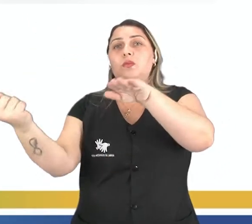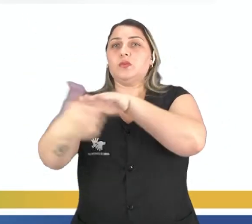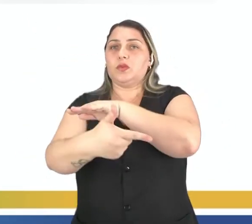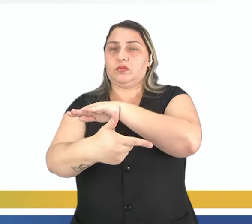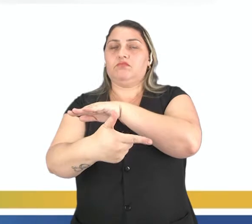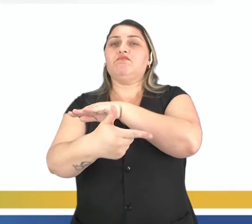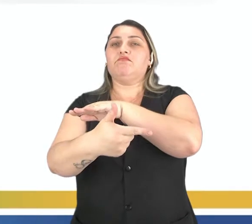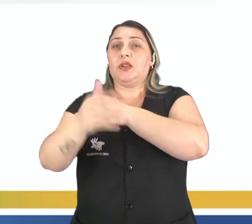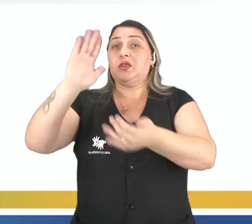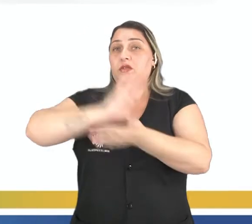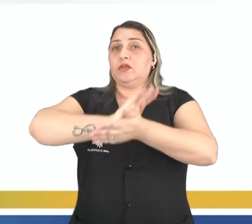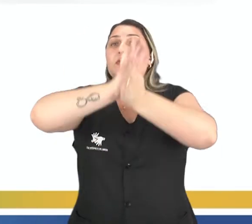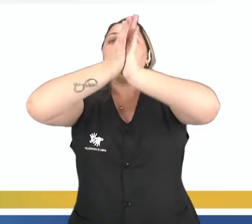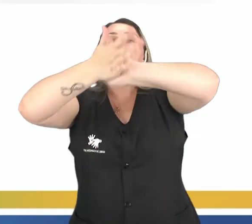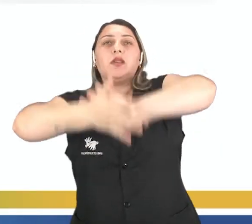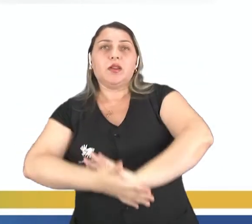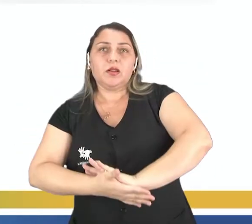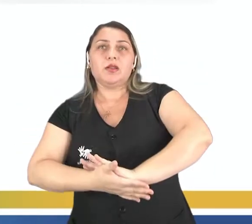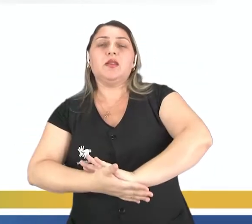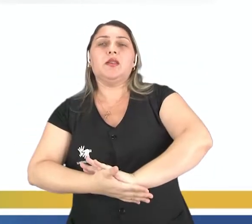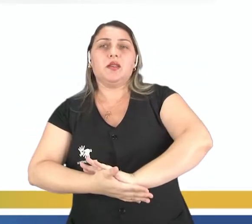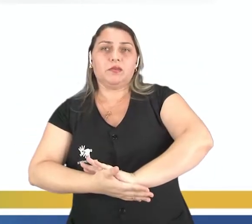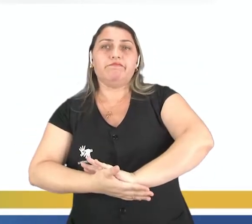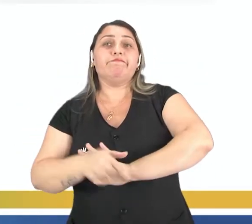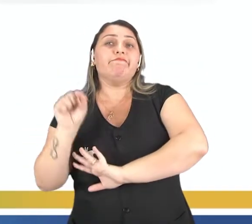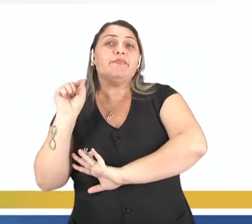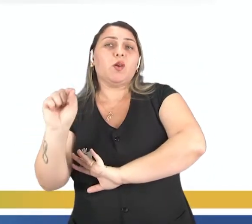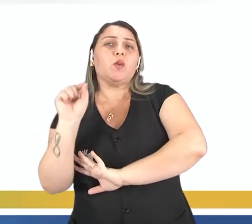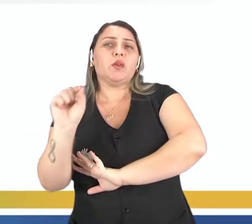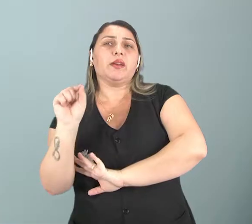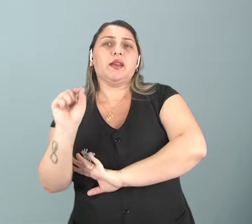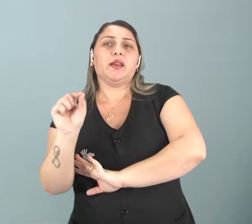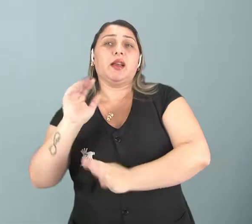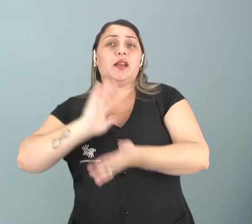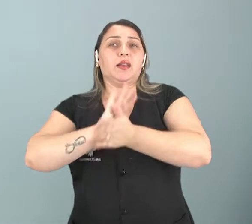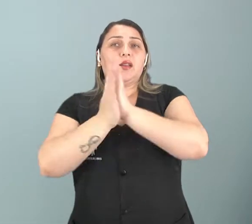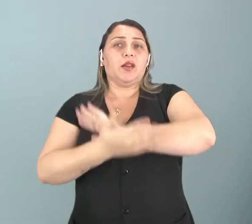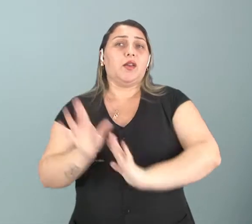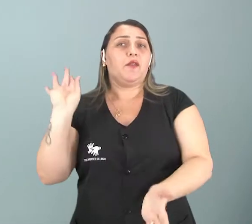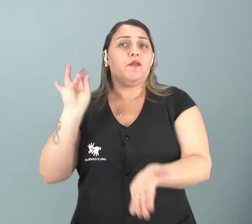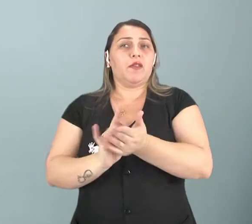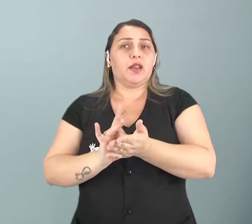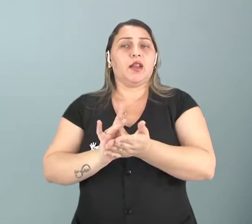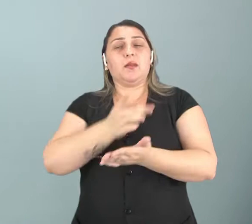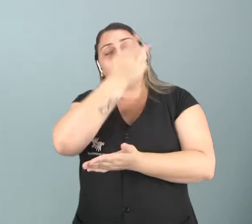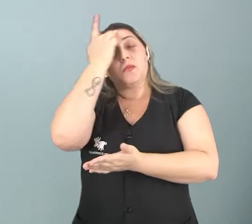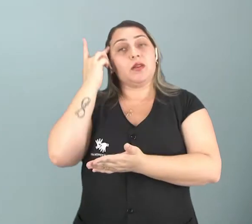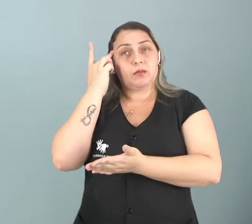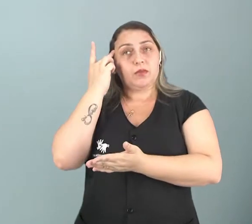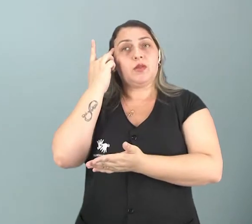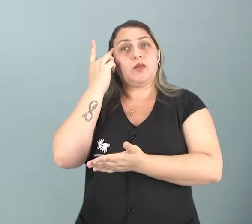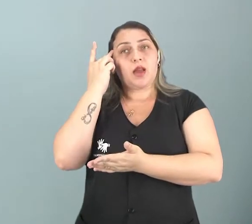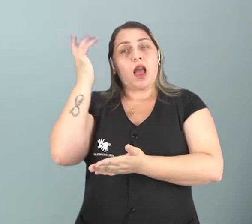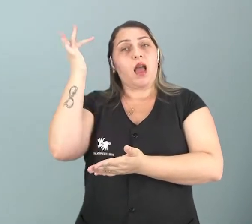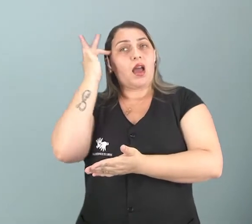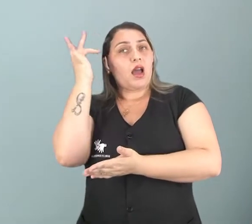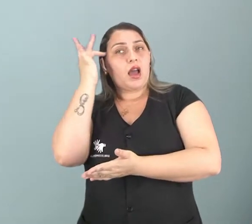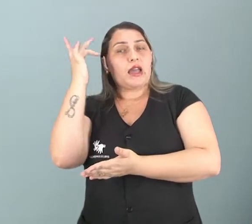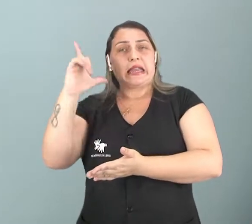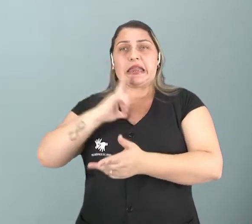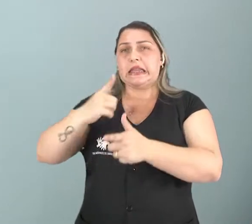maneira discriminatória. Então a discriminação é isso. A discriminação, na verdade, é para essas pessoas que acham que